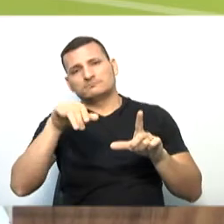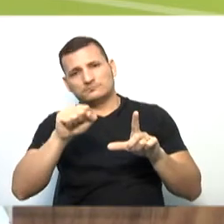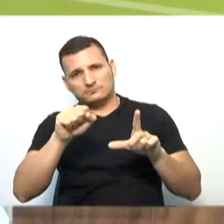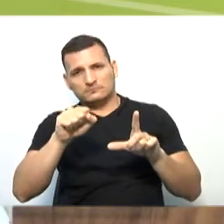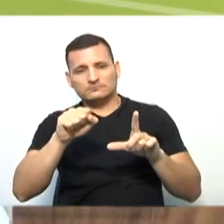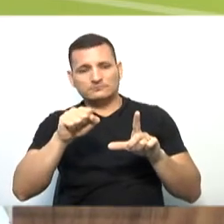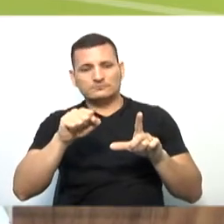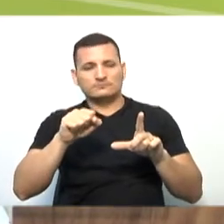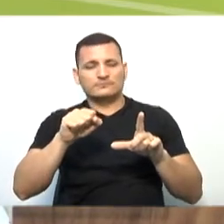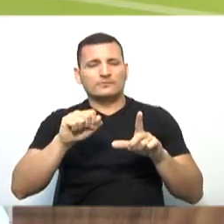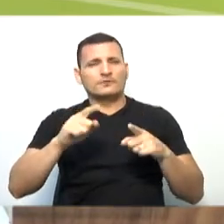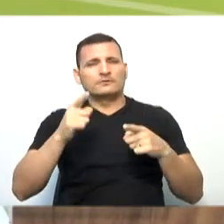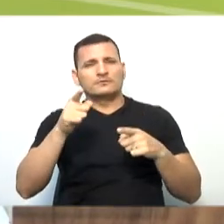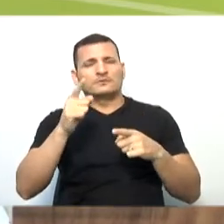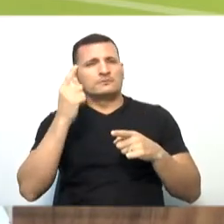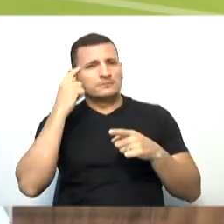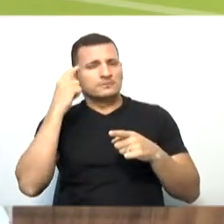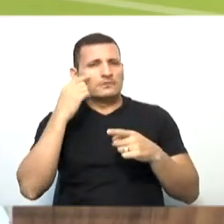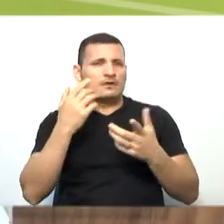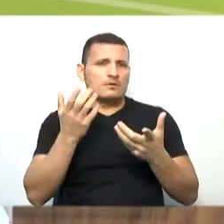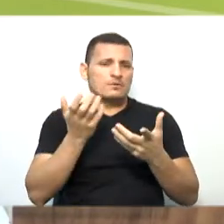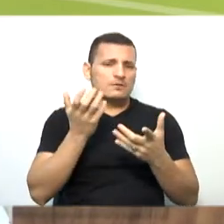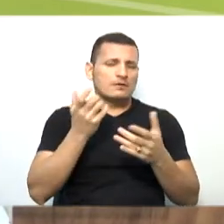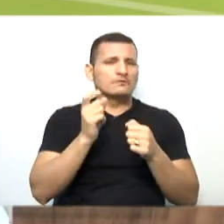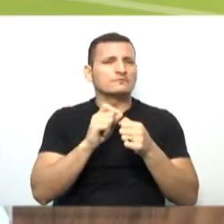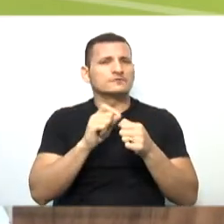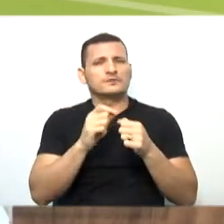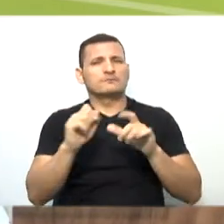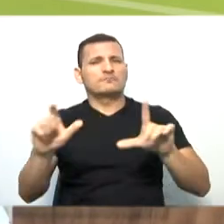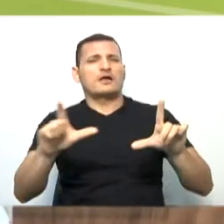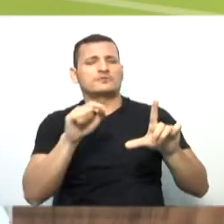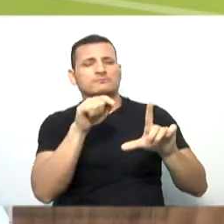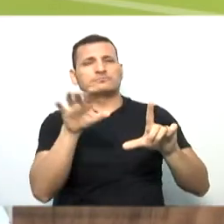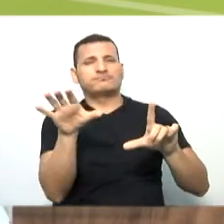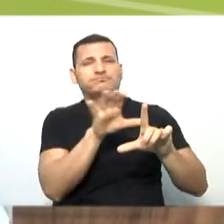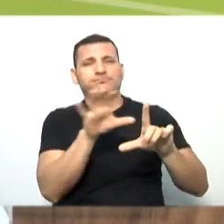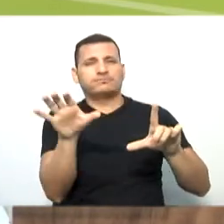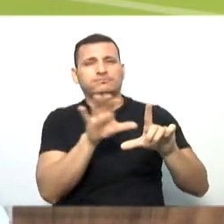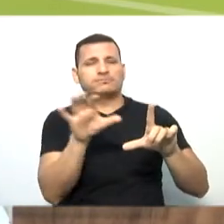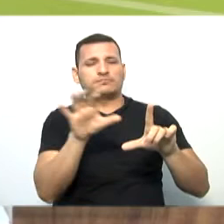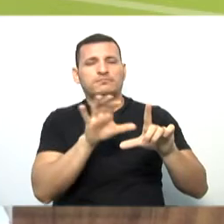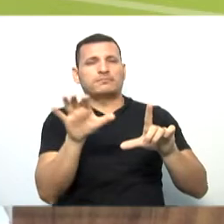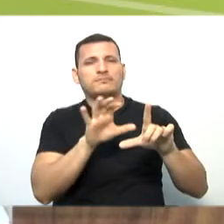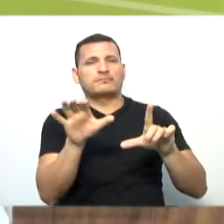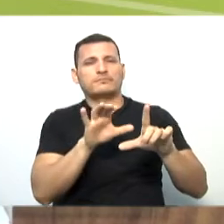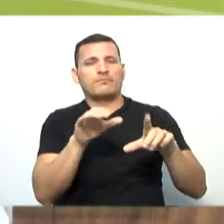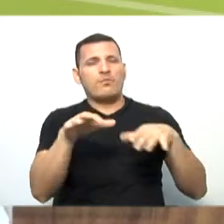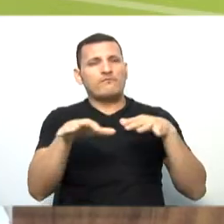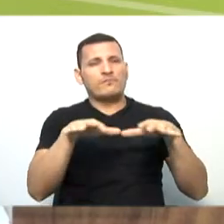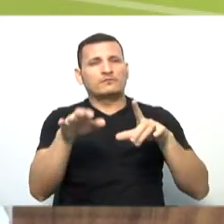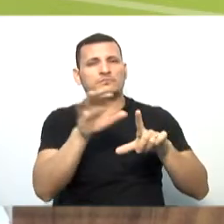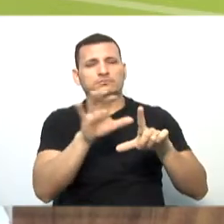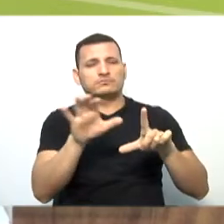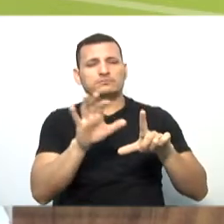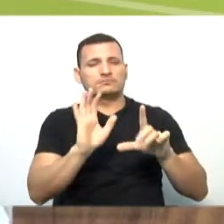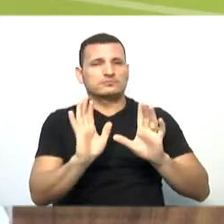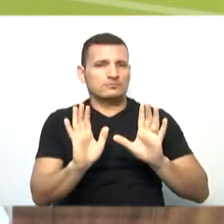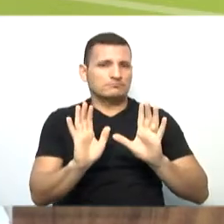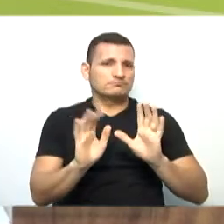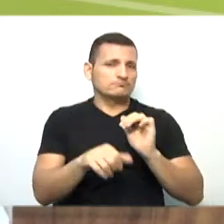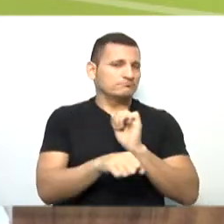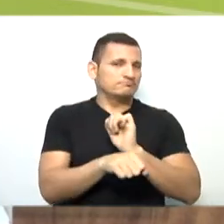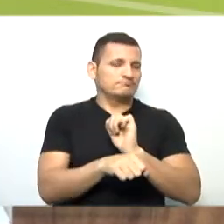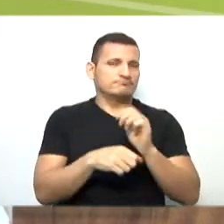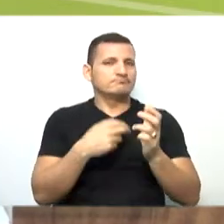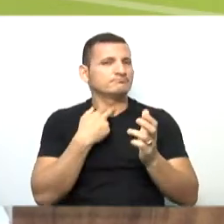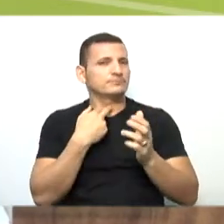você vai chegar e falar, pô, professor, eu quero fazer uma página dinâmica e eu quero colocar muita coisa que vai se mexer na página. Já, peraí, não pode